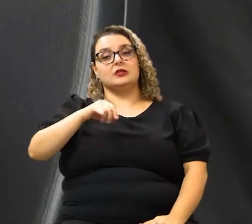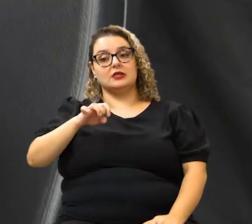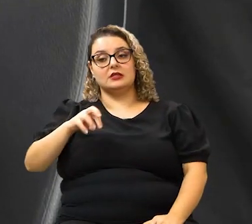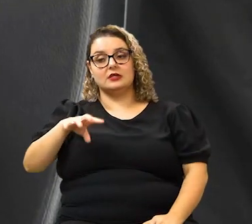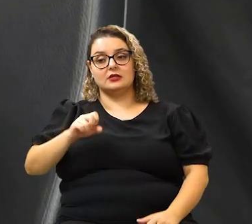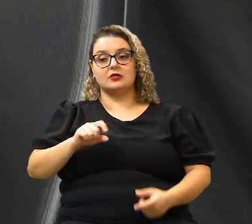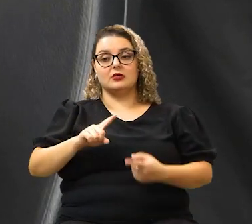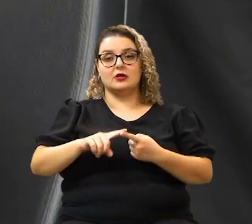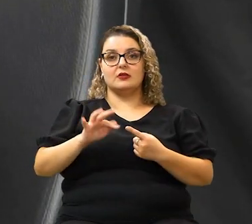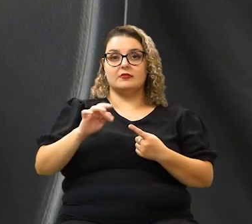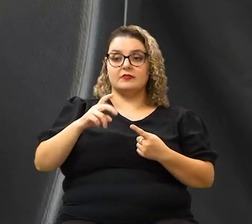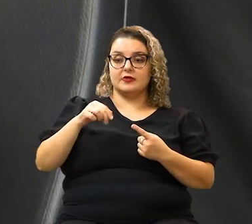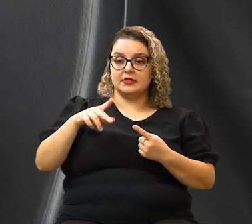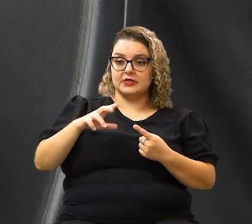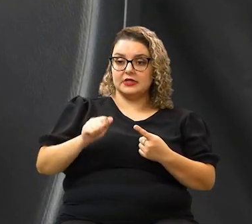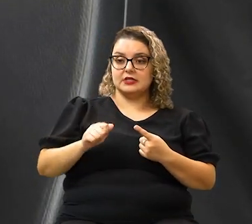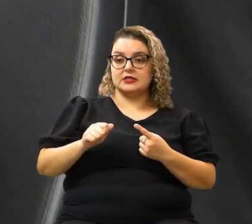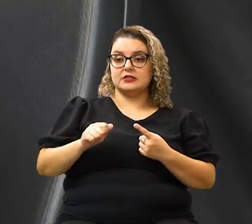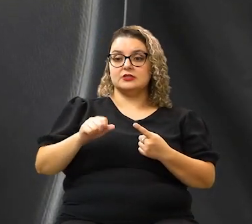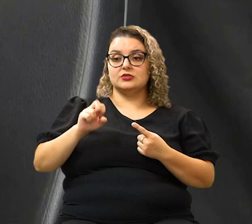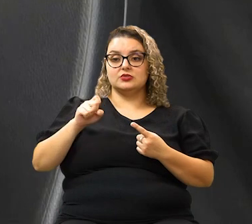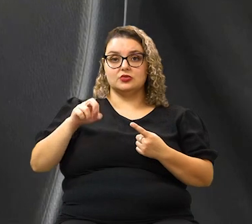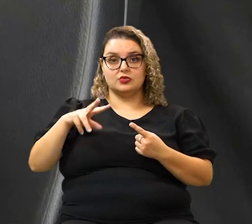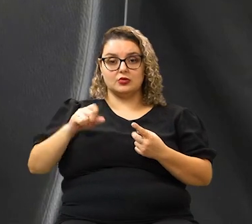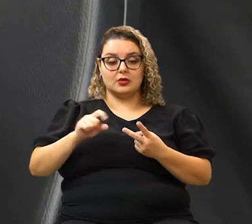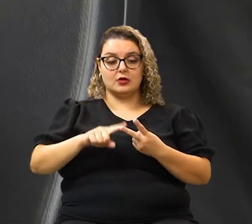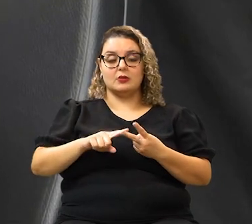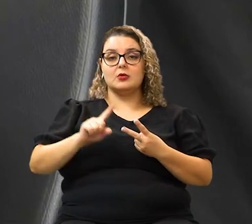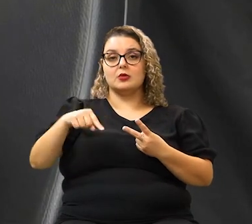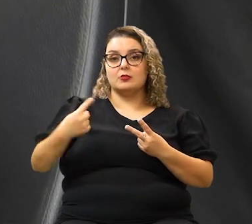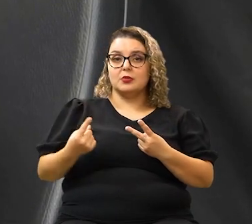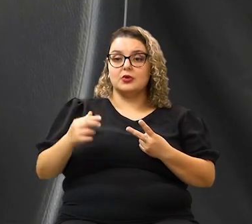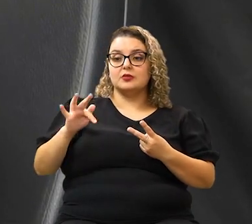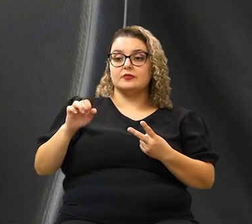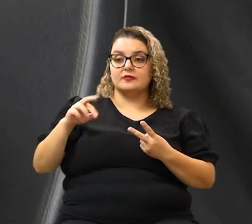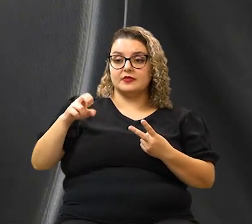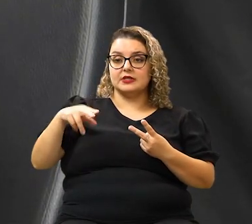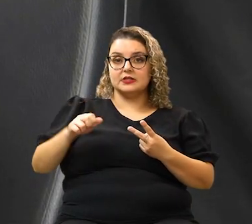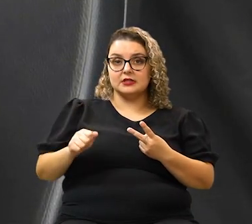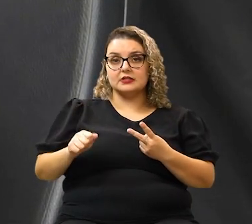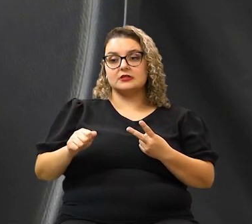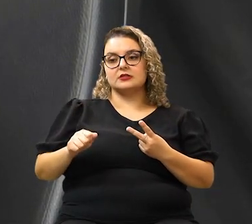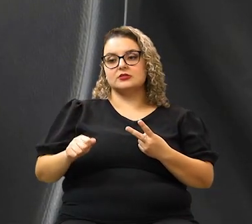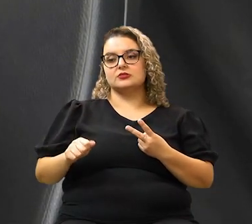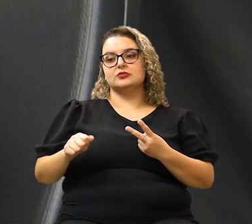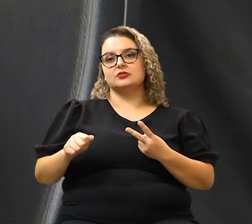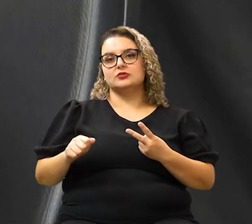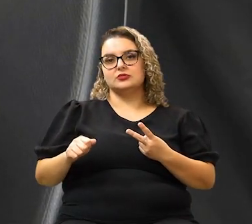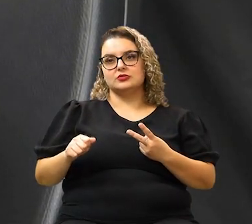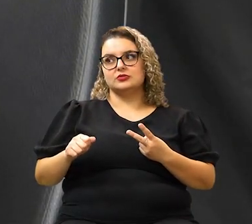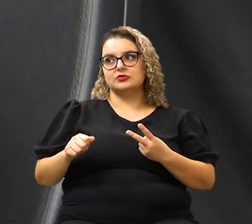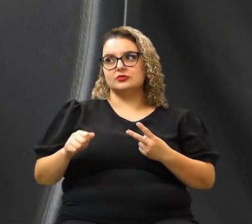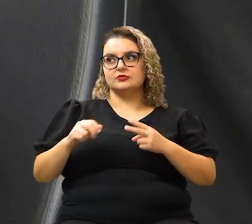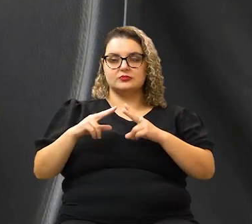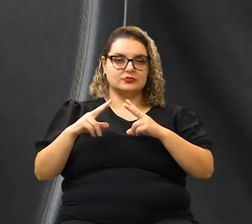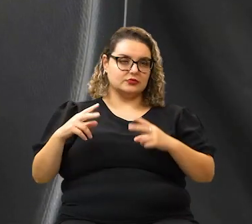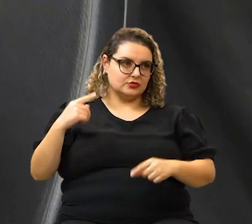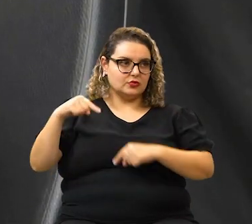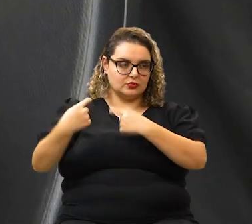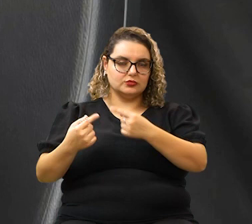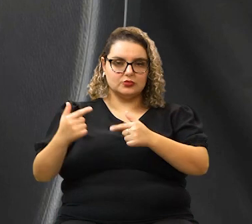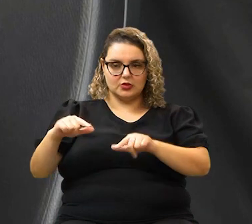tinham sido eleitas naquele ano. Sim. E nós, embora em diferentes cidades, nós nos demos muito apoio, né?